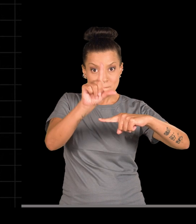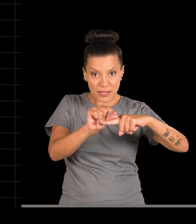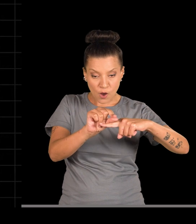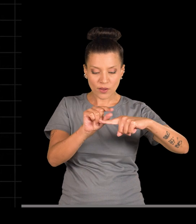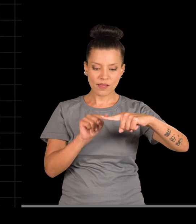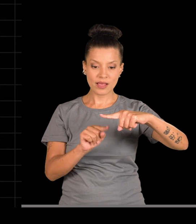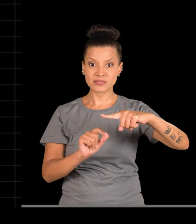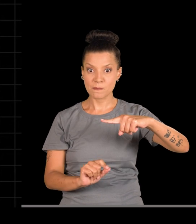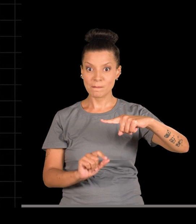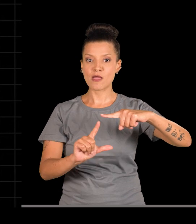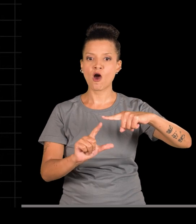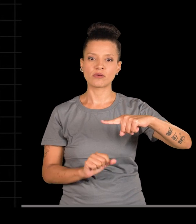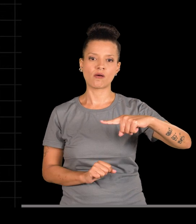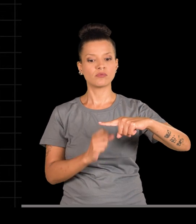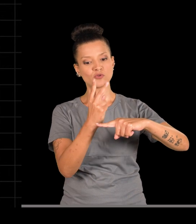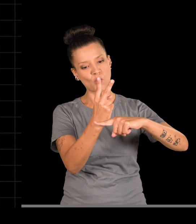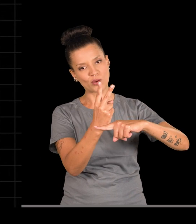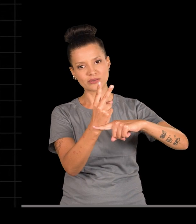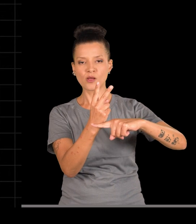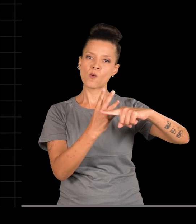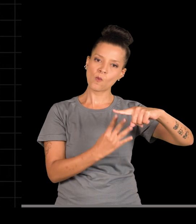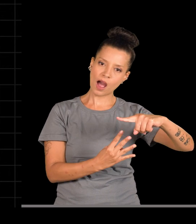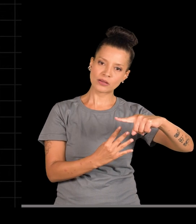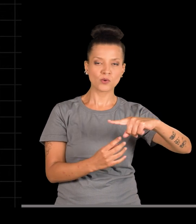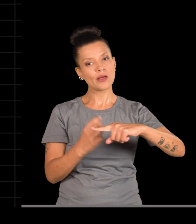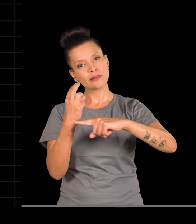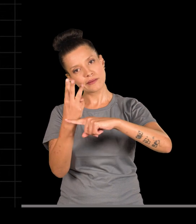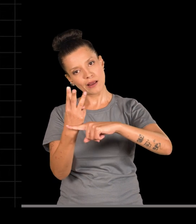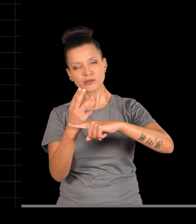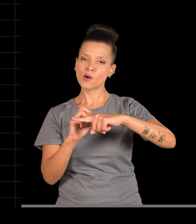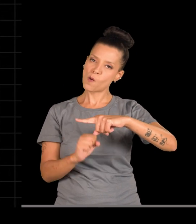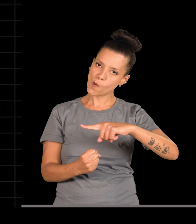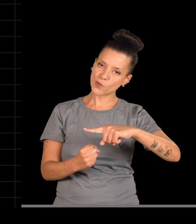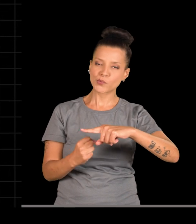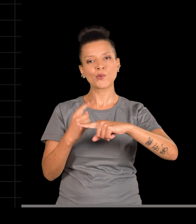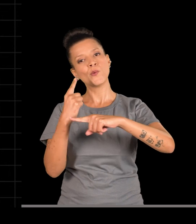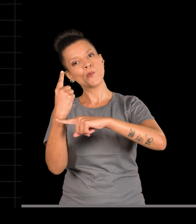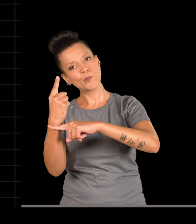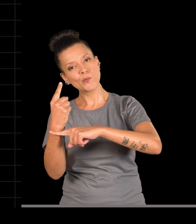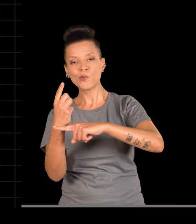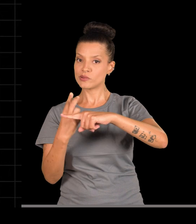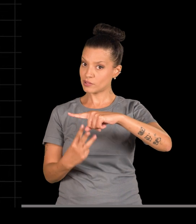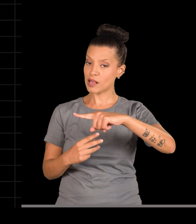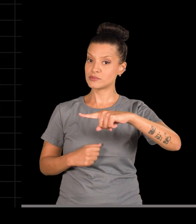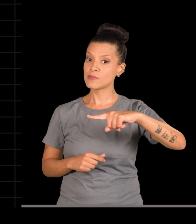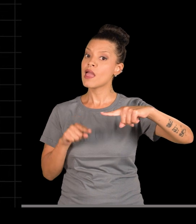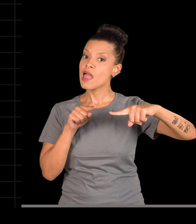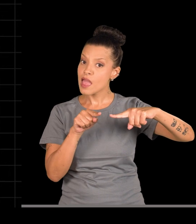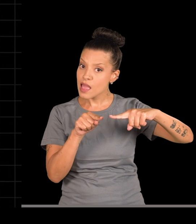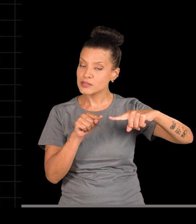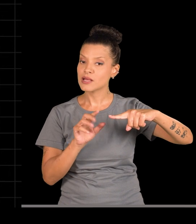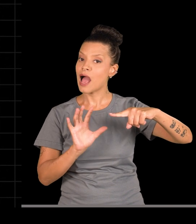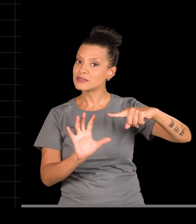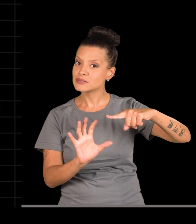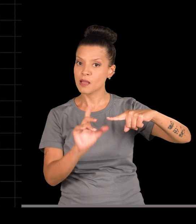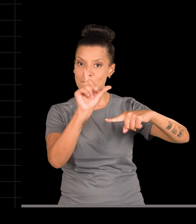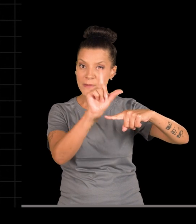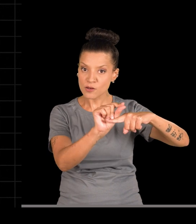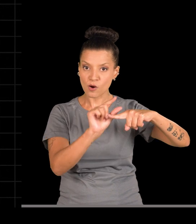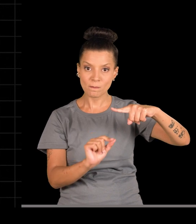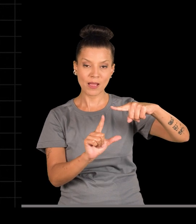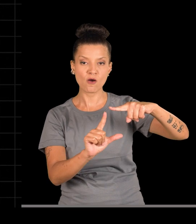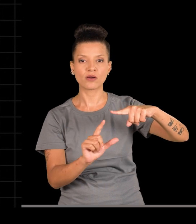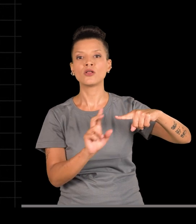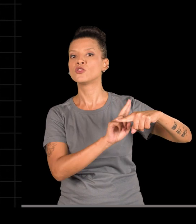acontece aqui, né, o 2 é menor que o 4, o 3 é menor que o 8, o 1 é menor que o 3, a gente sempre tem um tipo de fração que a gente vai chamar